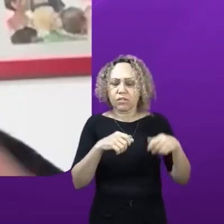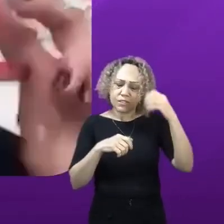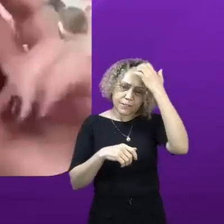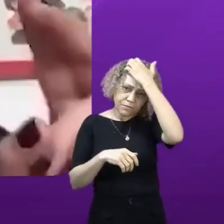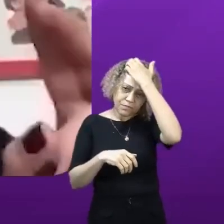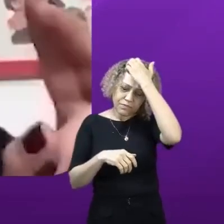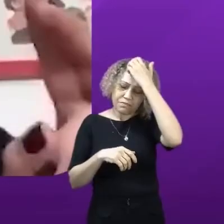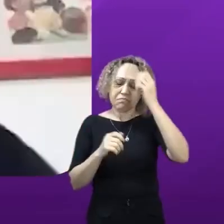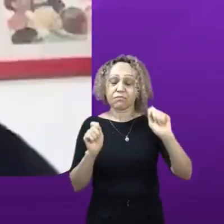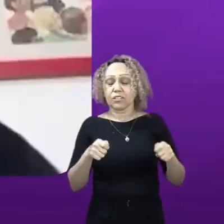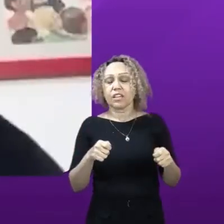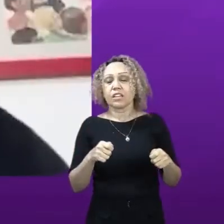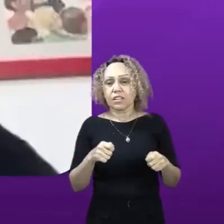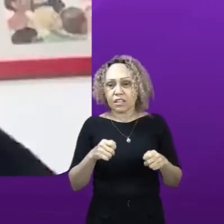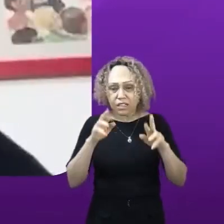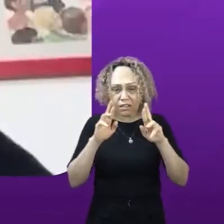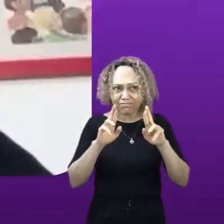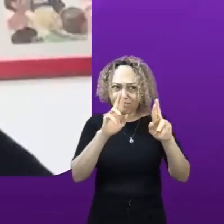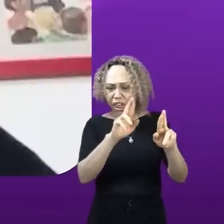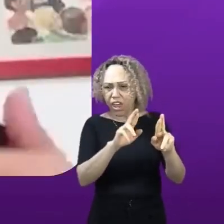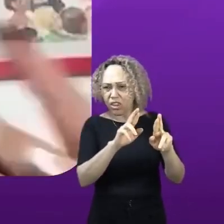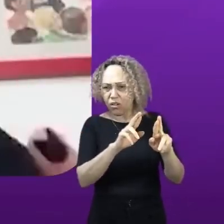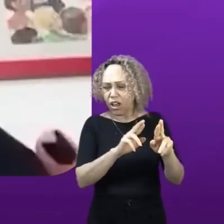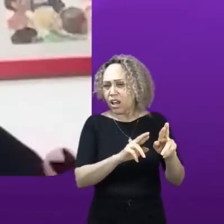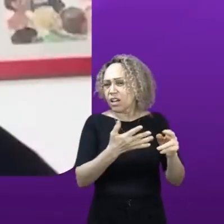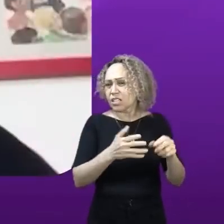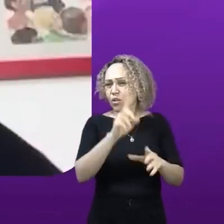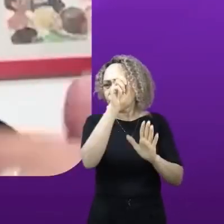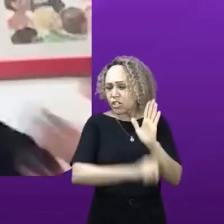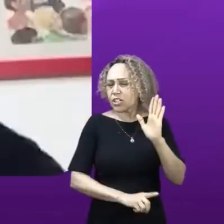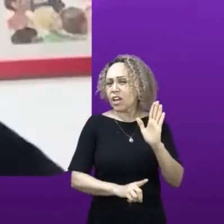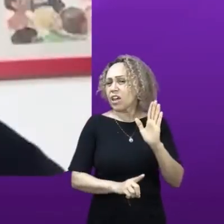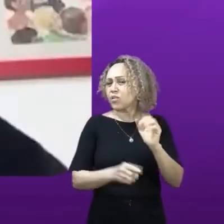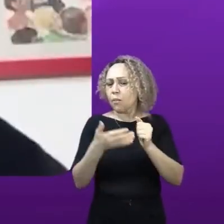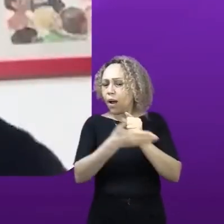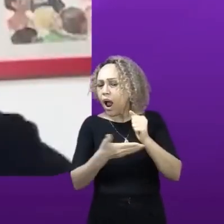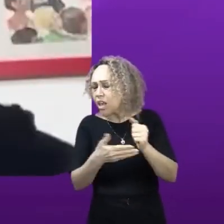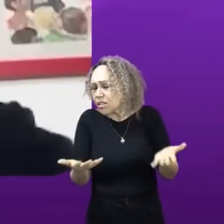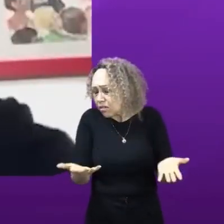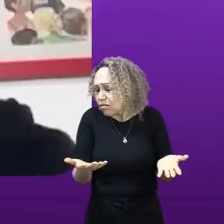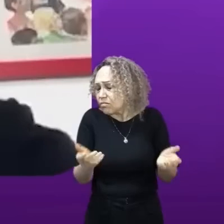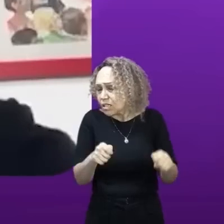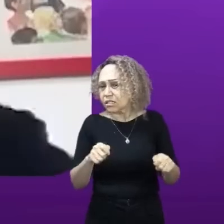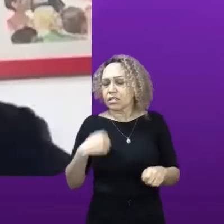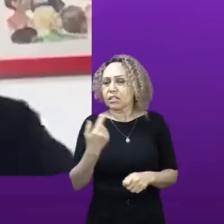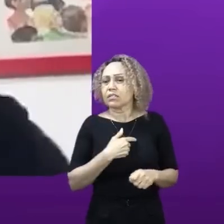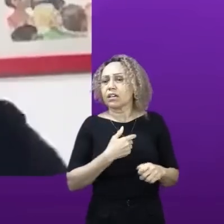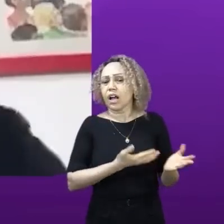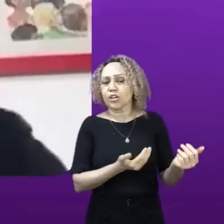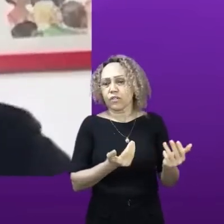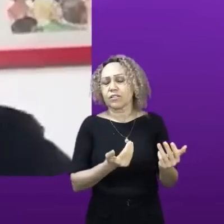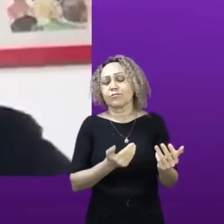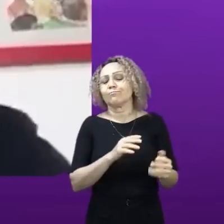aqueles privilégios que são questões básicas, que sempre foram negados? Agora, é esse anseio que a juventude tem com o